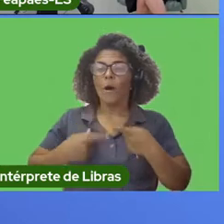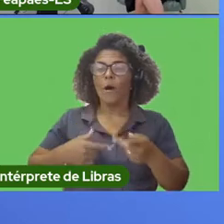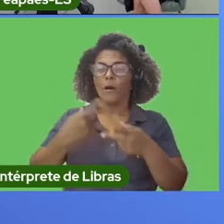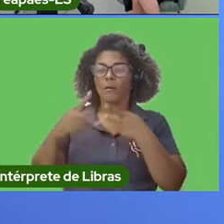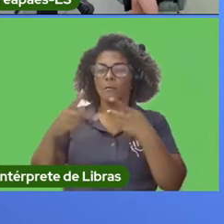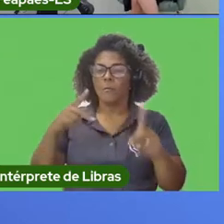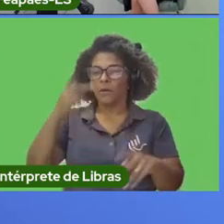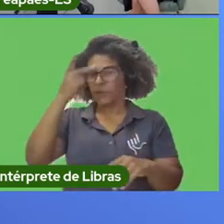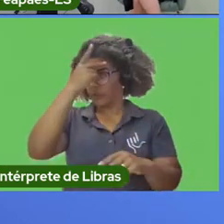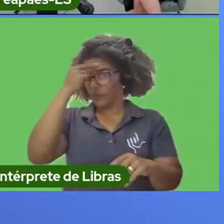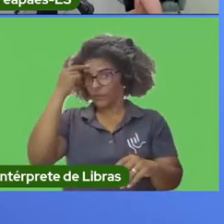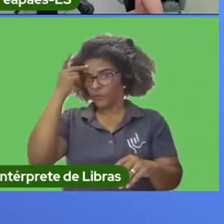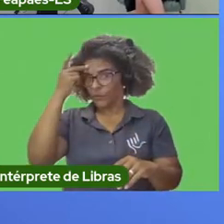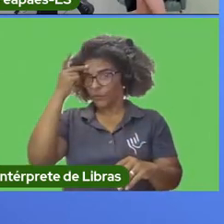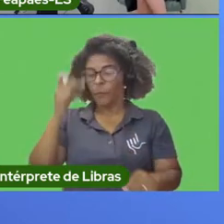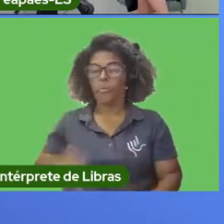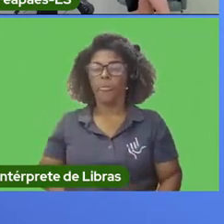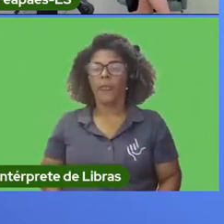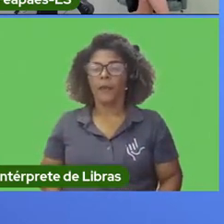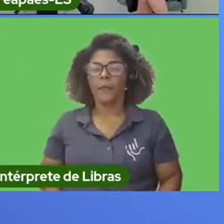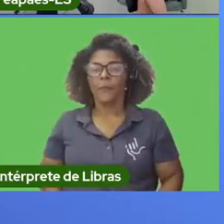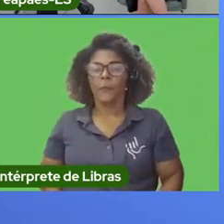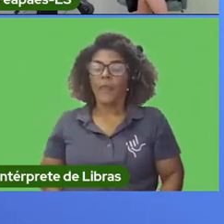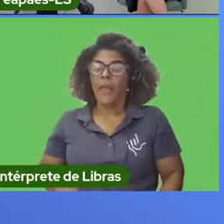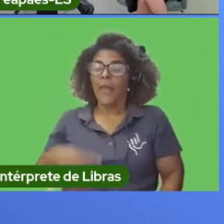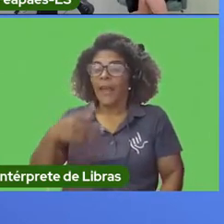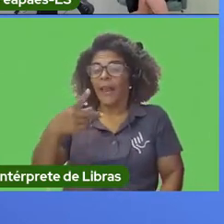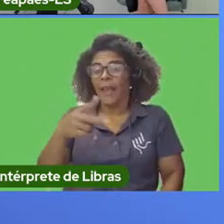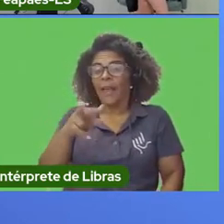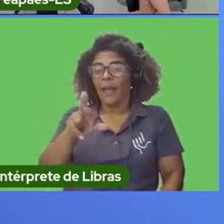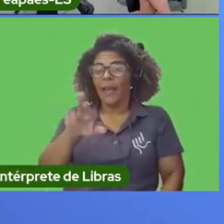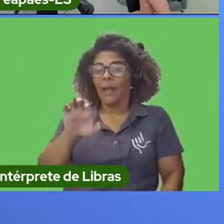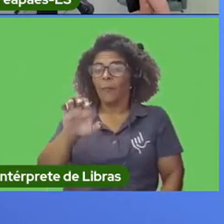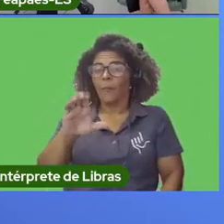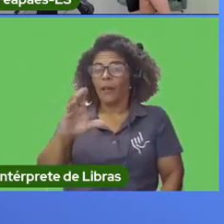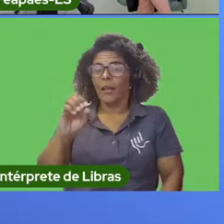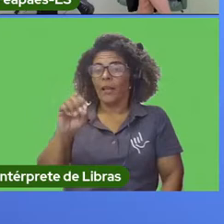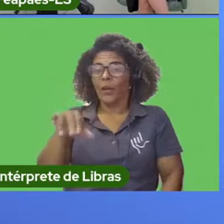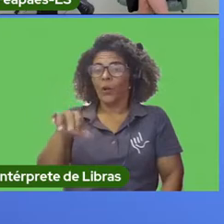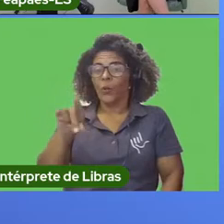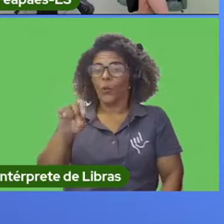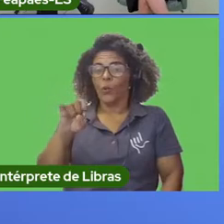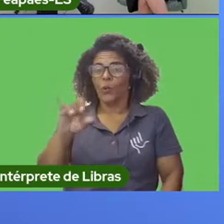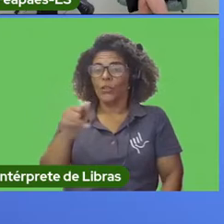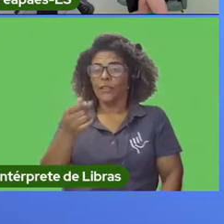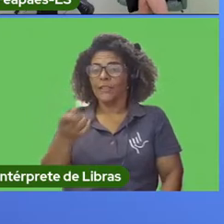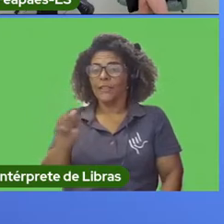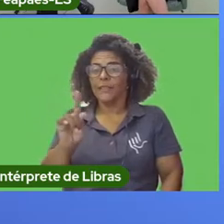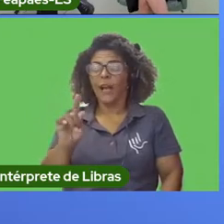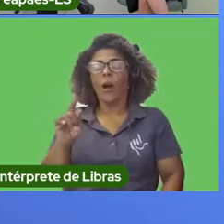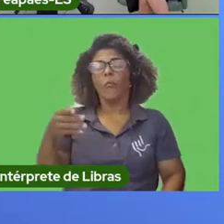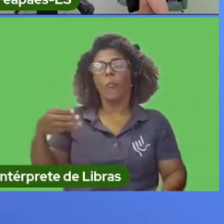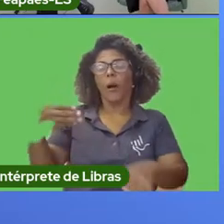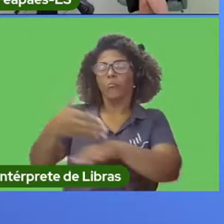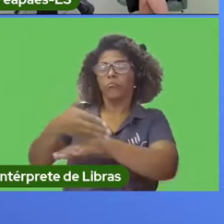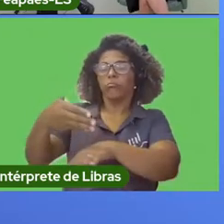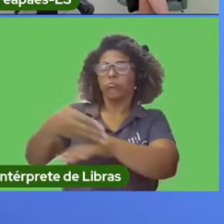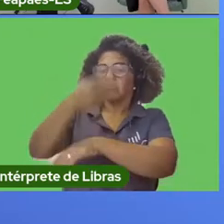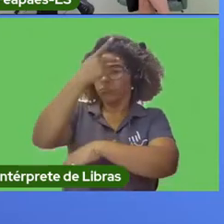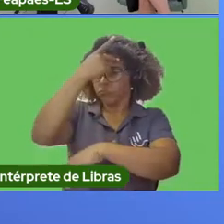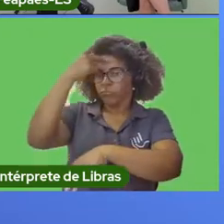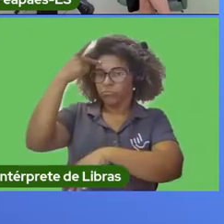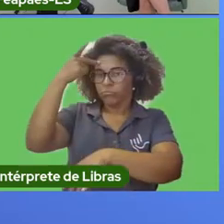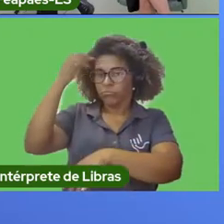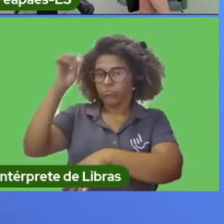que ele pode ser pré-condição para a participação das pessoas com deficiência na sociedade